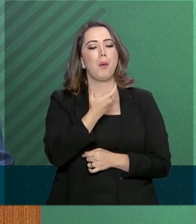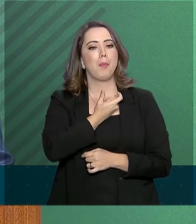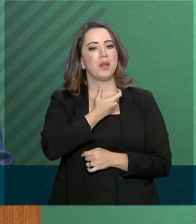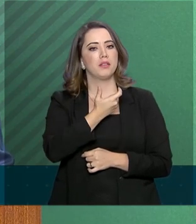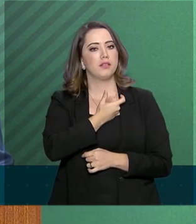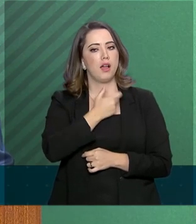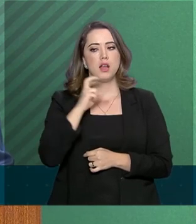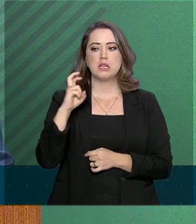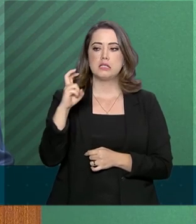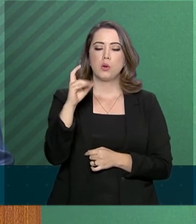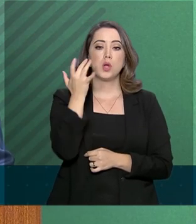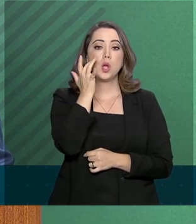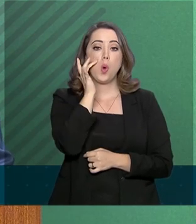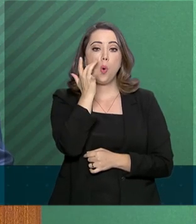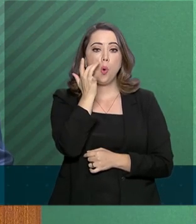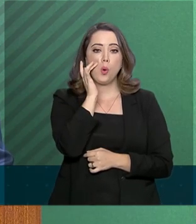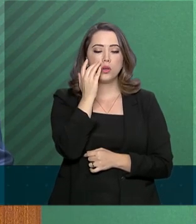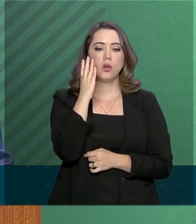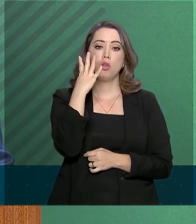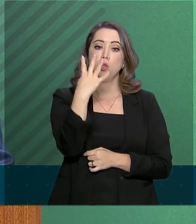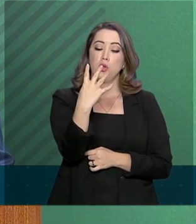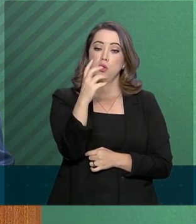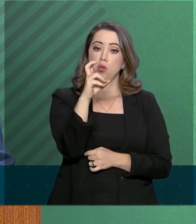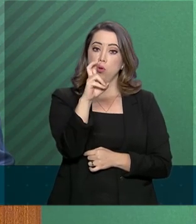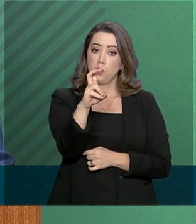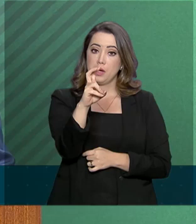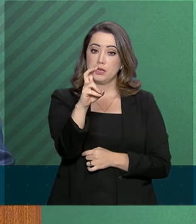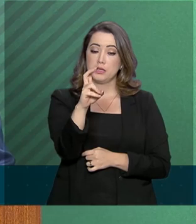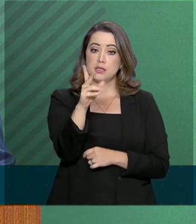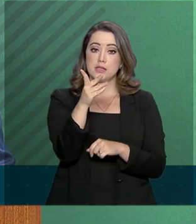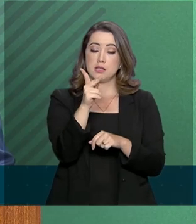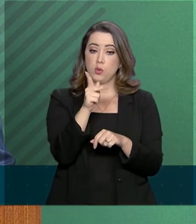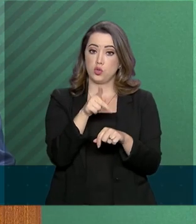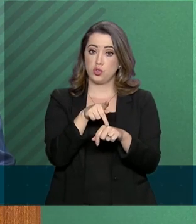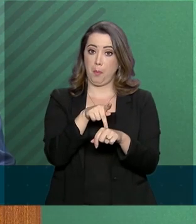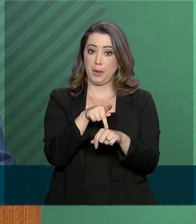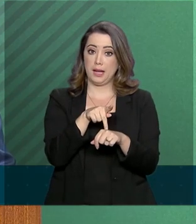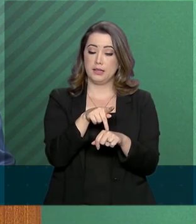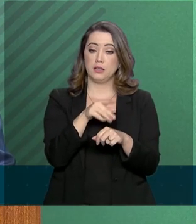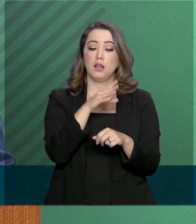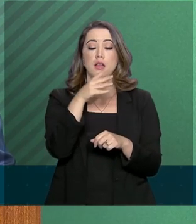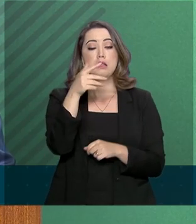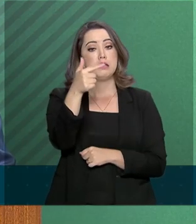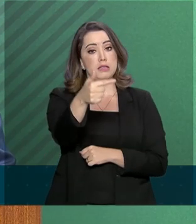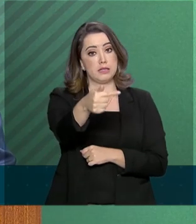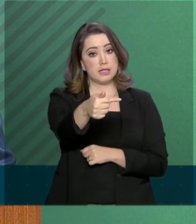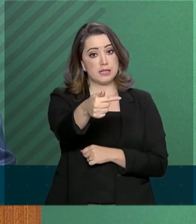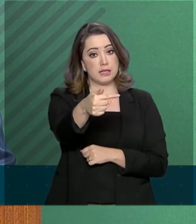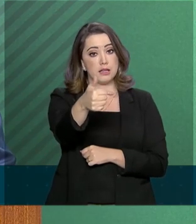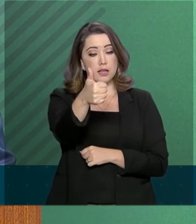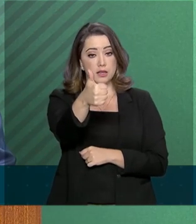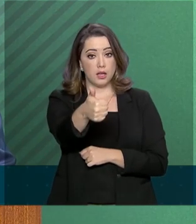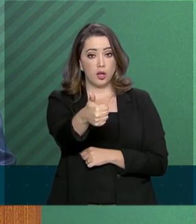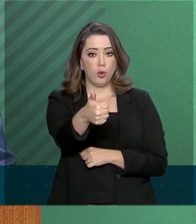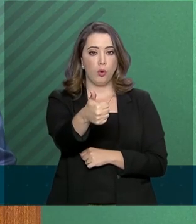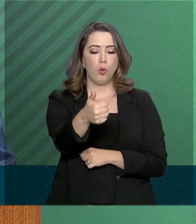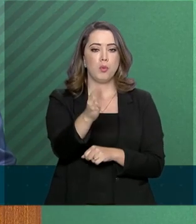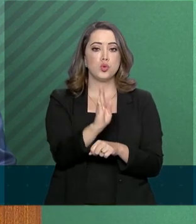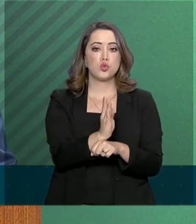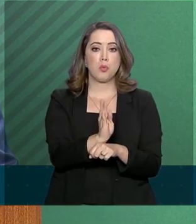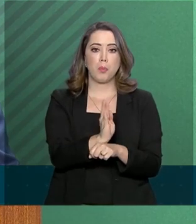55 de ouro quarenta e cinco de prata e setenta e uma de bronze superando